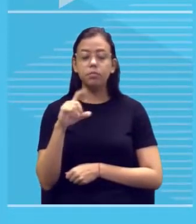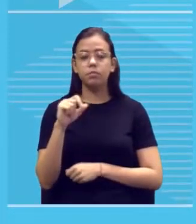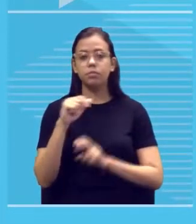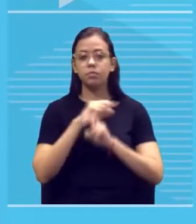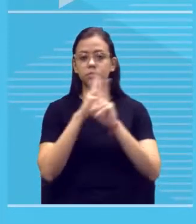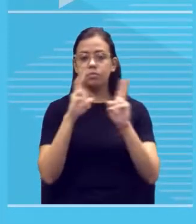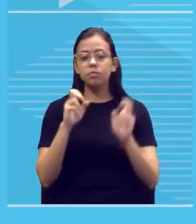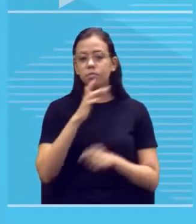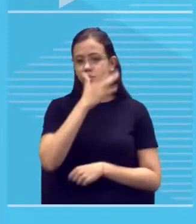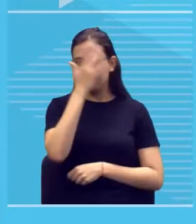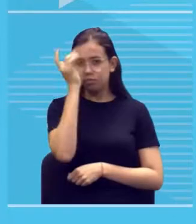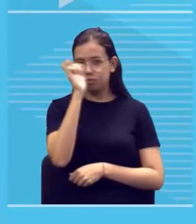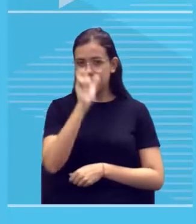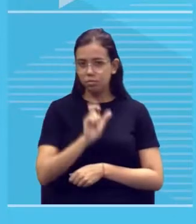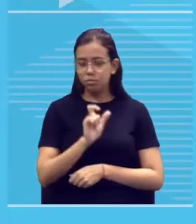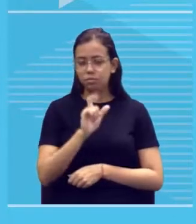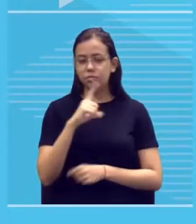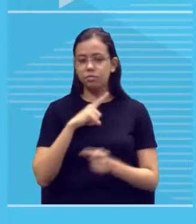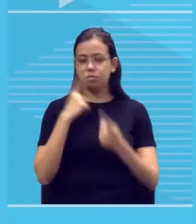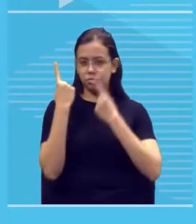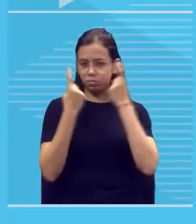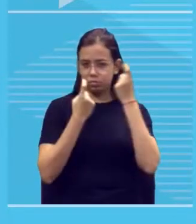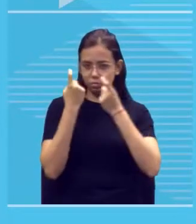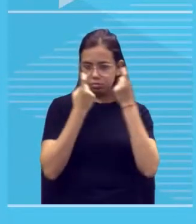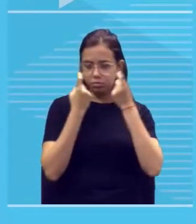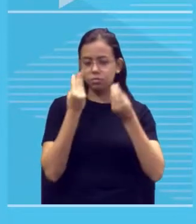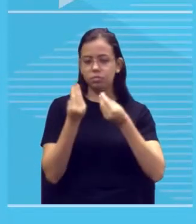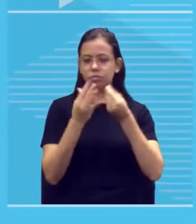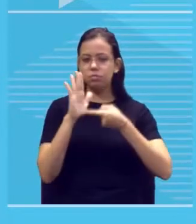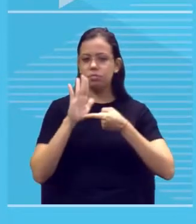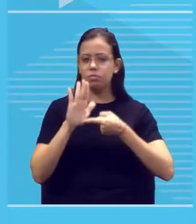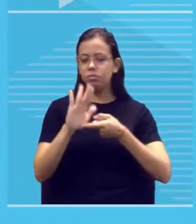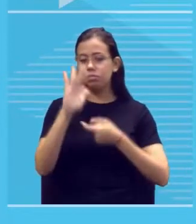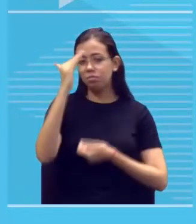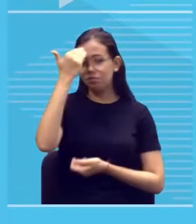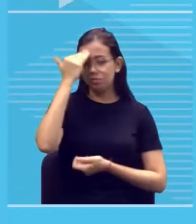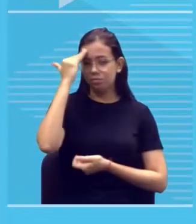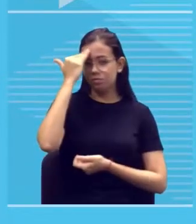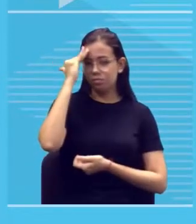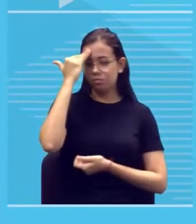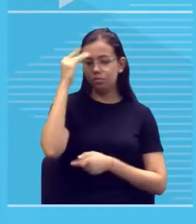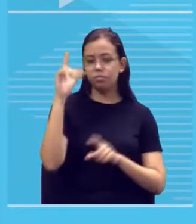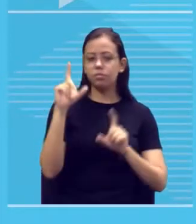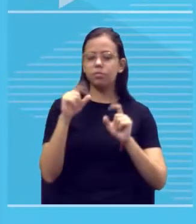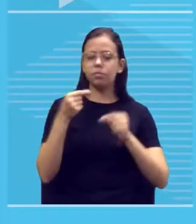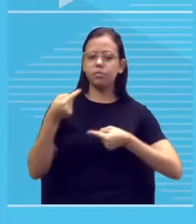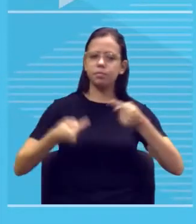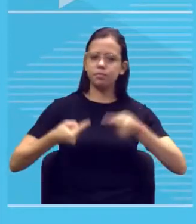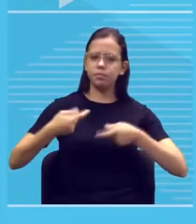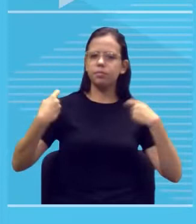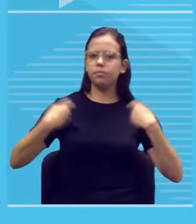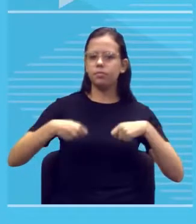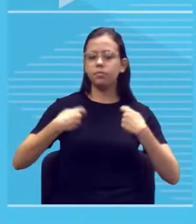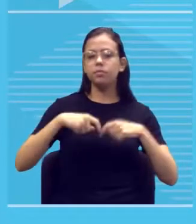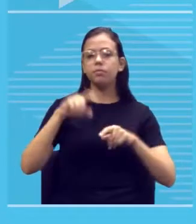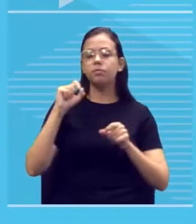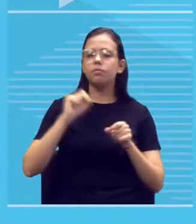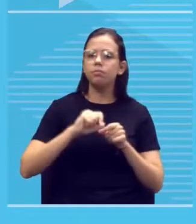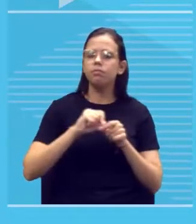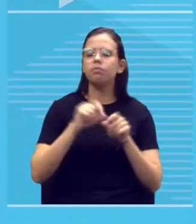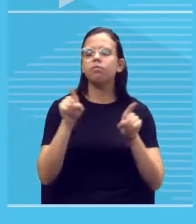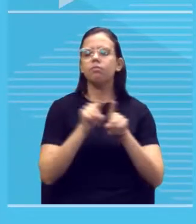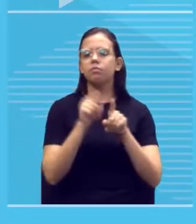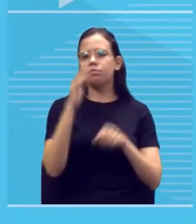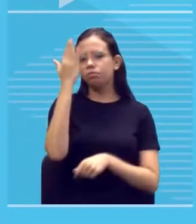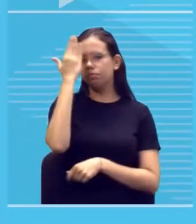preocupada em passar para as outras pessoas esse entendimento de que política deveria ser feita e